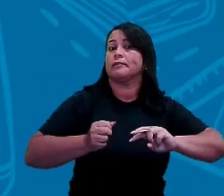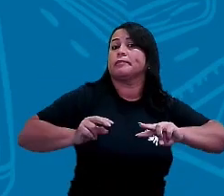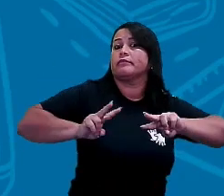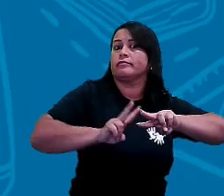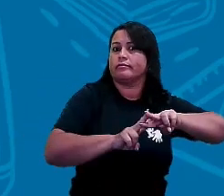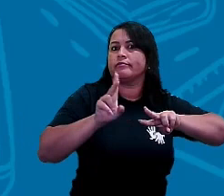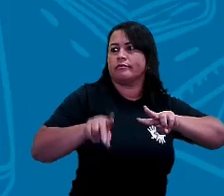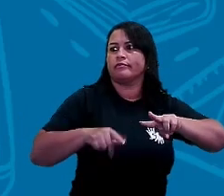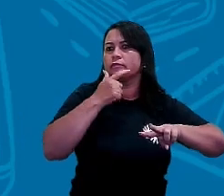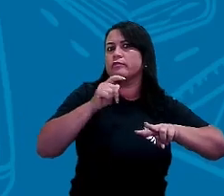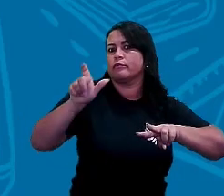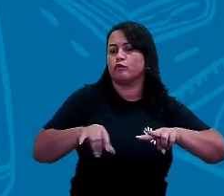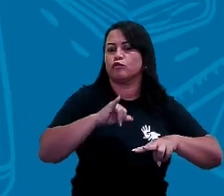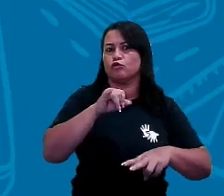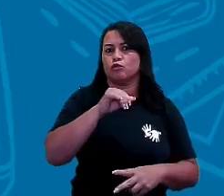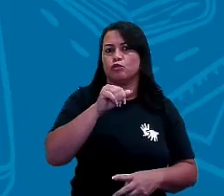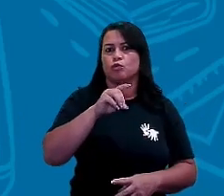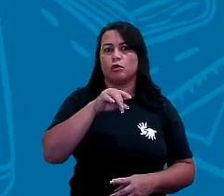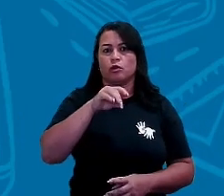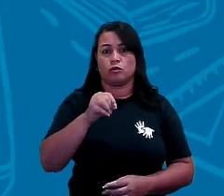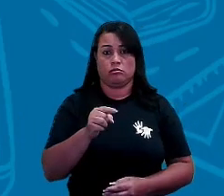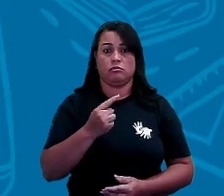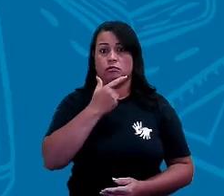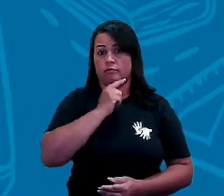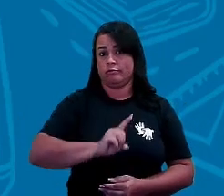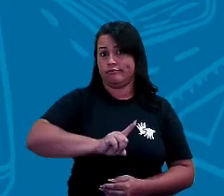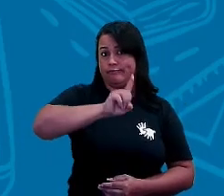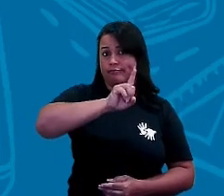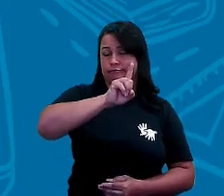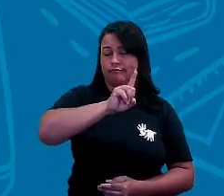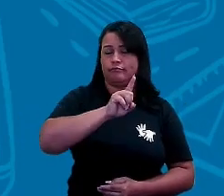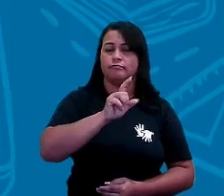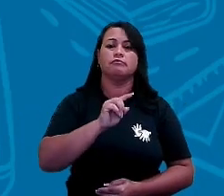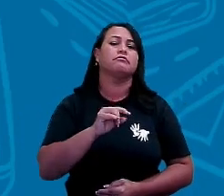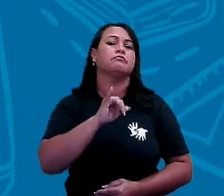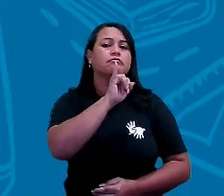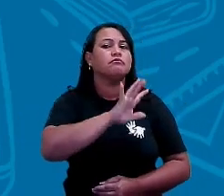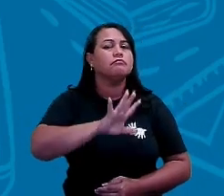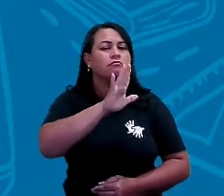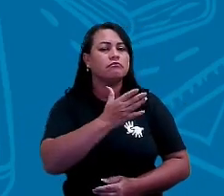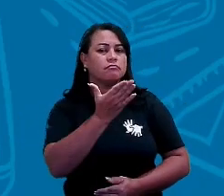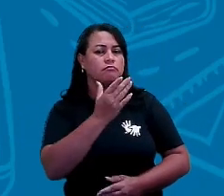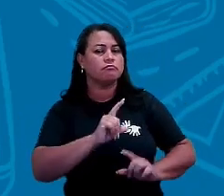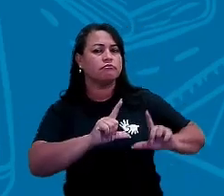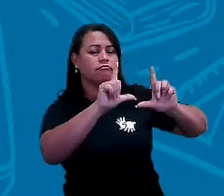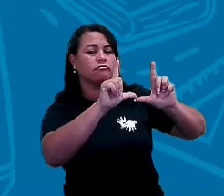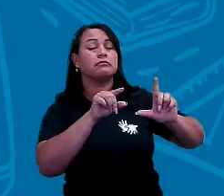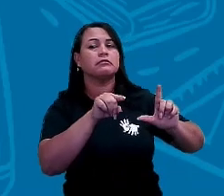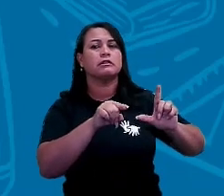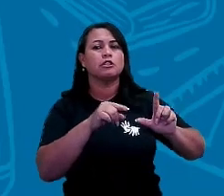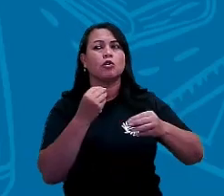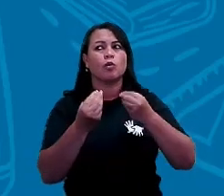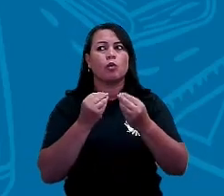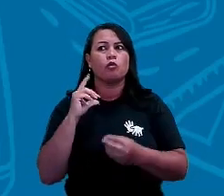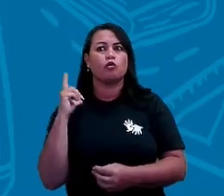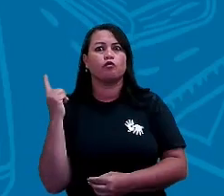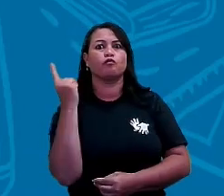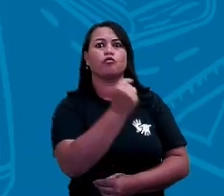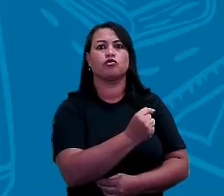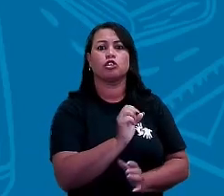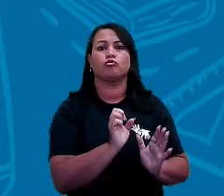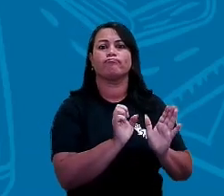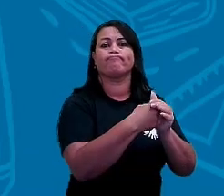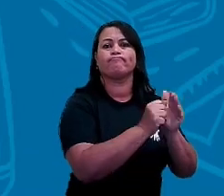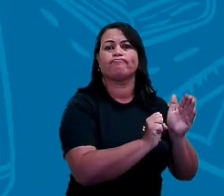Fernandes Vieira, que está aí na imagem para vocês. Para escapar dos inimigos, João Fernandes Vieira vivia se escondendo